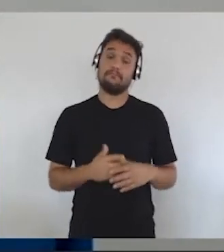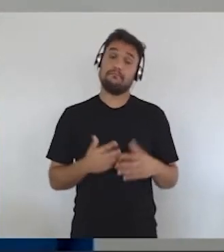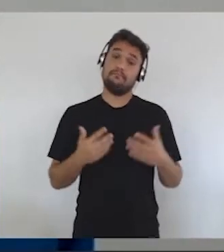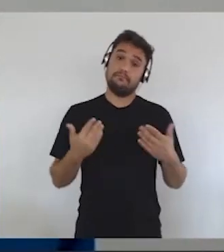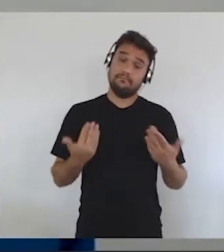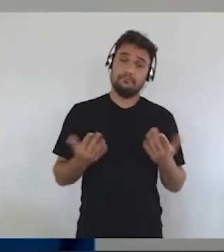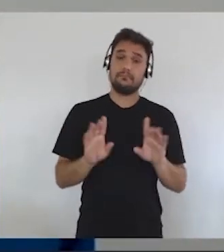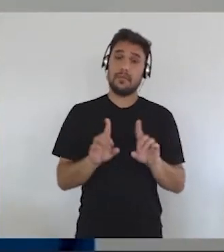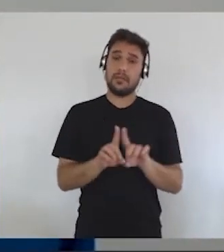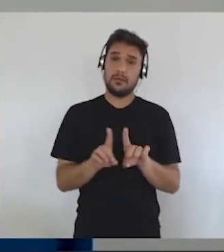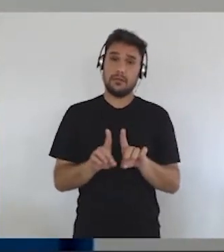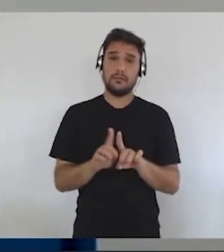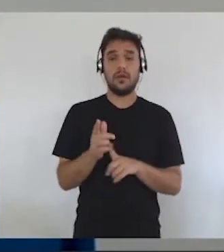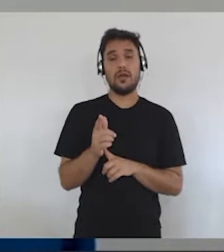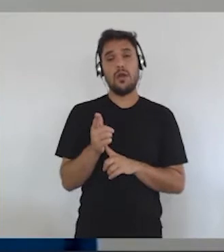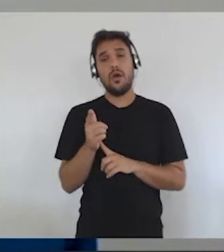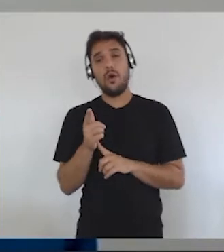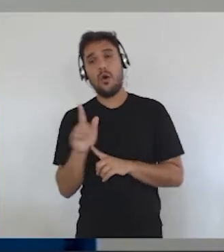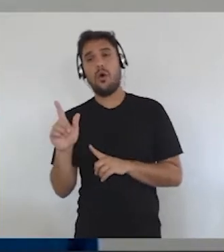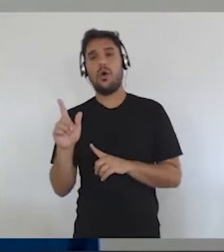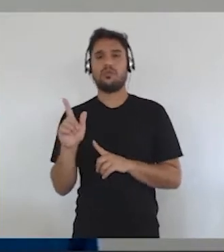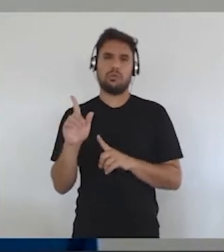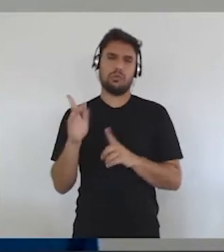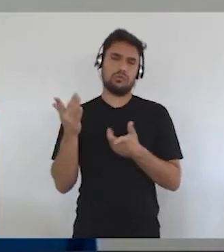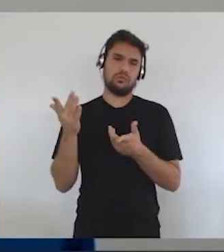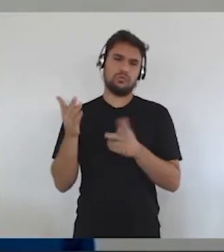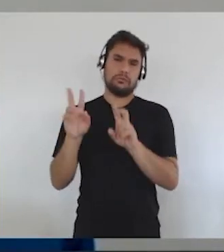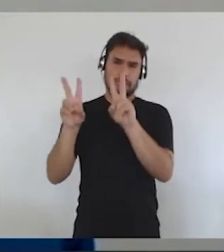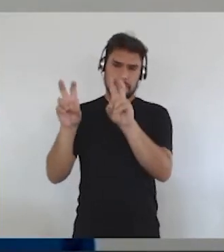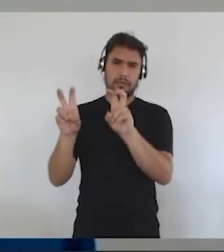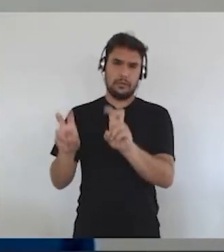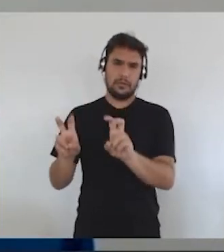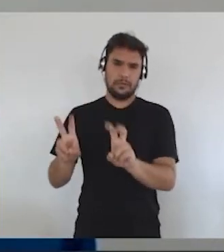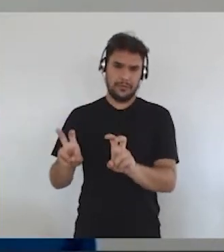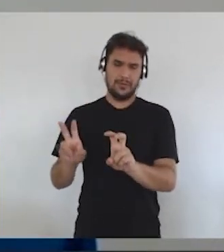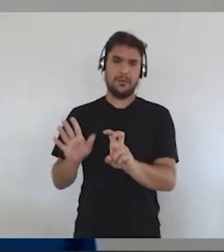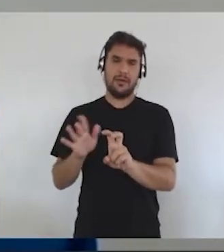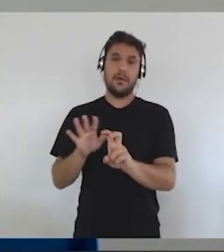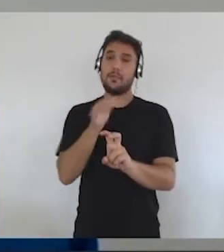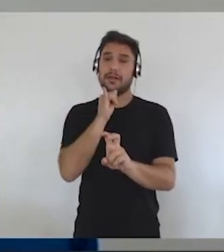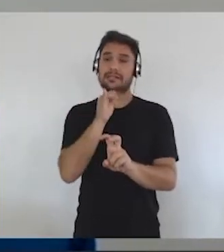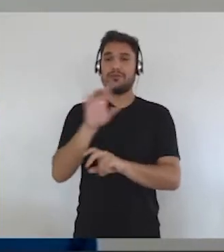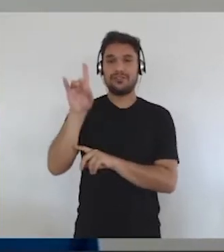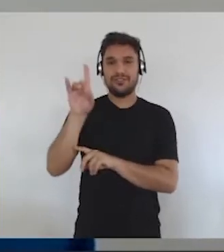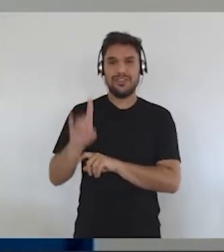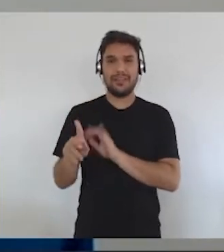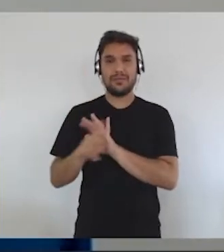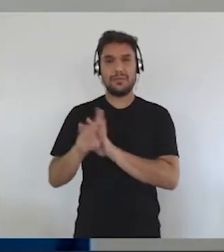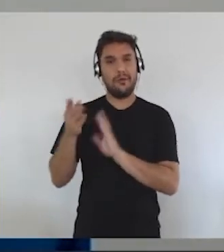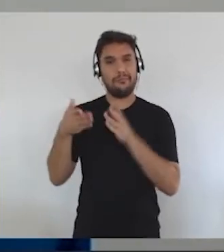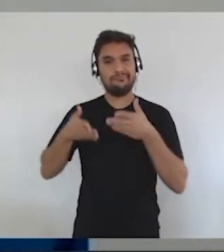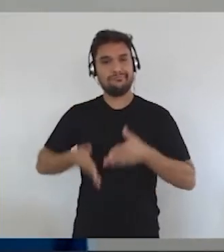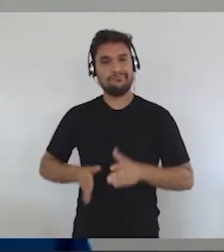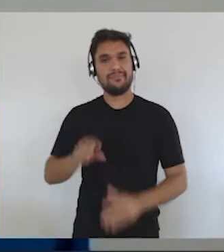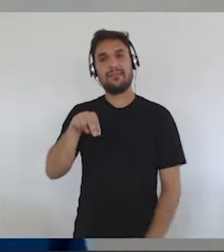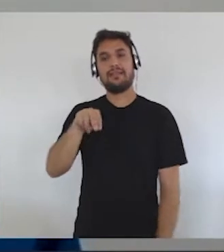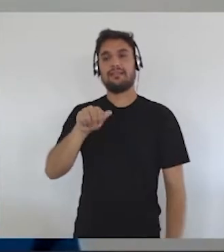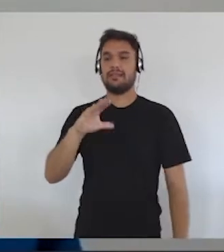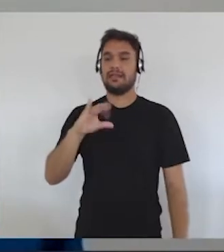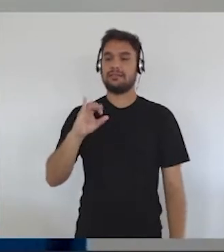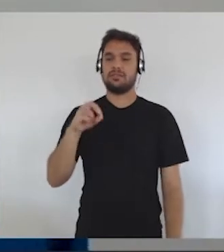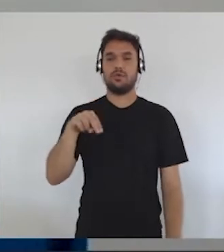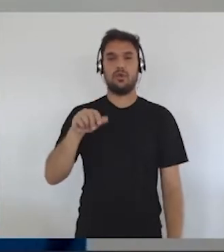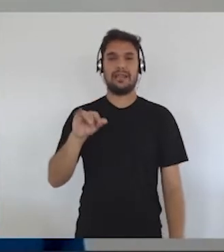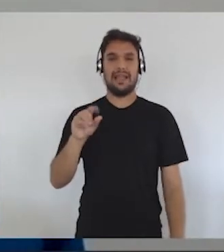sorte, outros objetos clássicos da disciplina, como o direito de nacionalidade, por exemplo, não me parece que